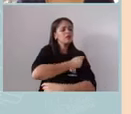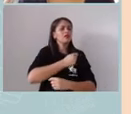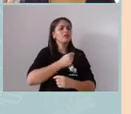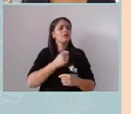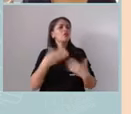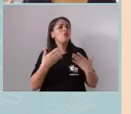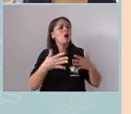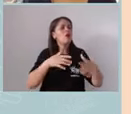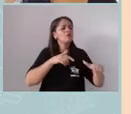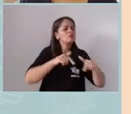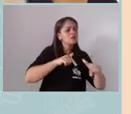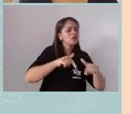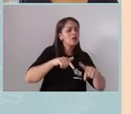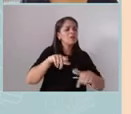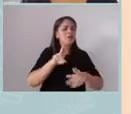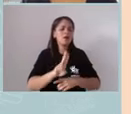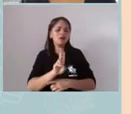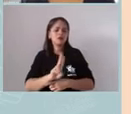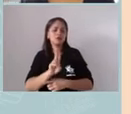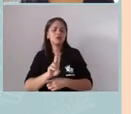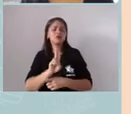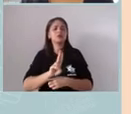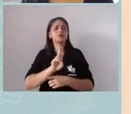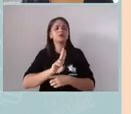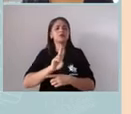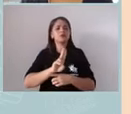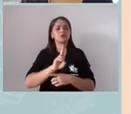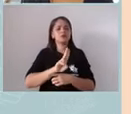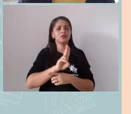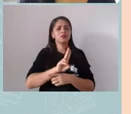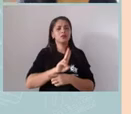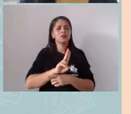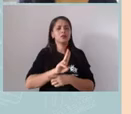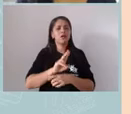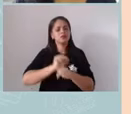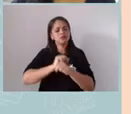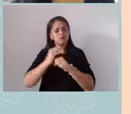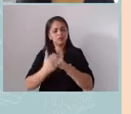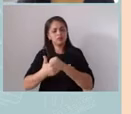que essas vacinas utilizam, né? No caso aqui, né, da Covid, mas que são